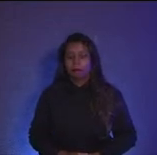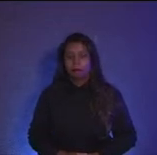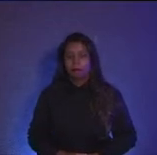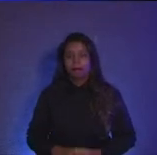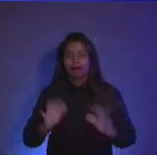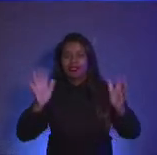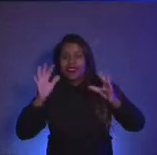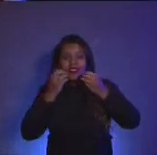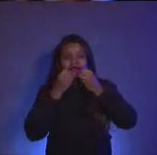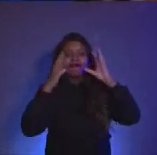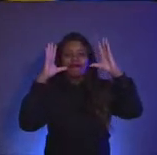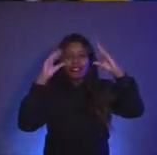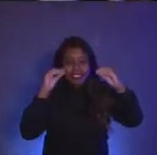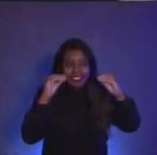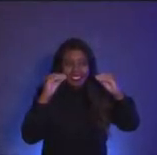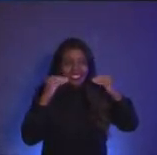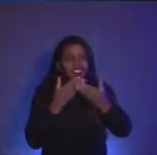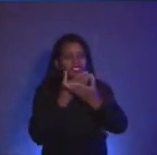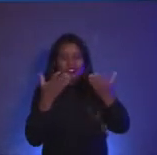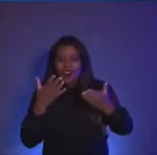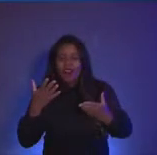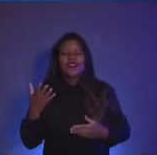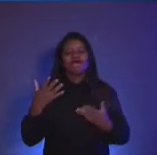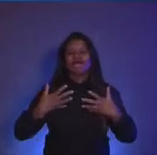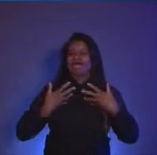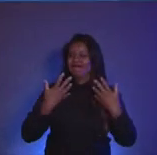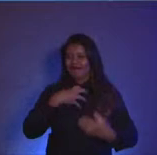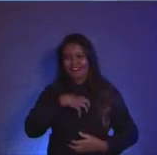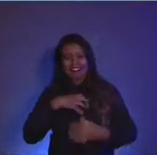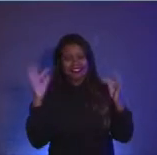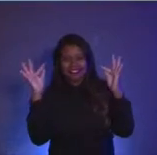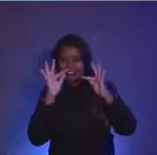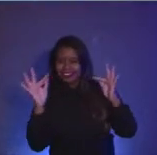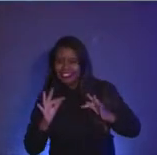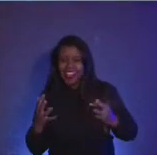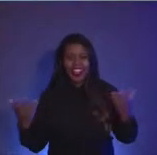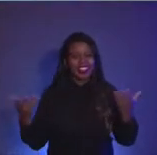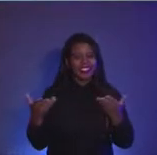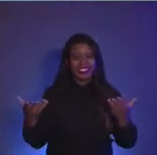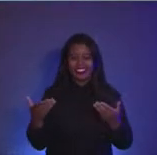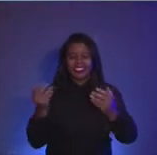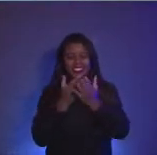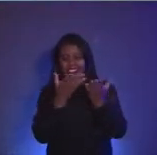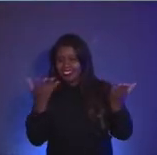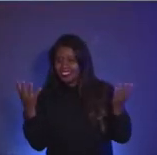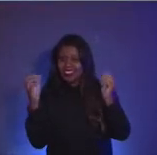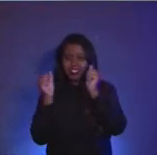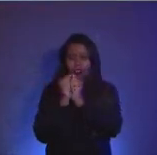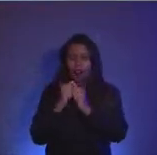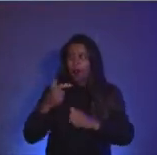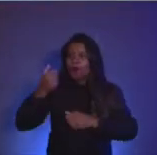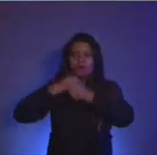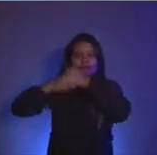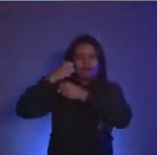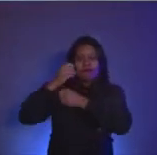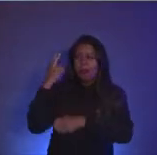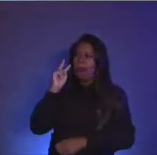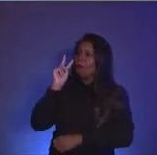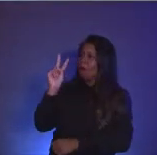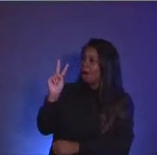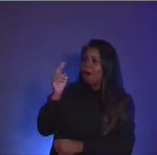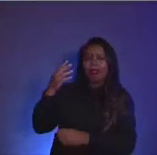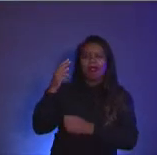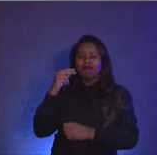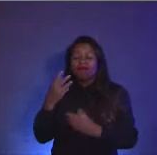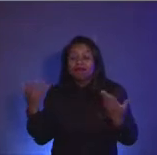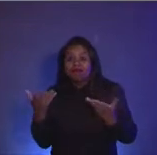Oi, gente. Boa noite. Quero dizer que estou muito feliz de estar aqui hoje. Assim, em outros anos, eu estava aí olhando e achando incríveis os trabalhos. E,